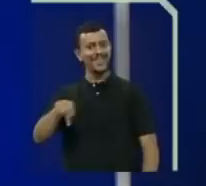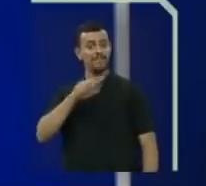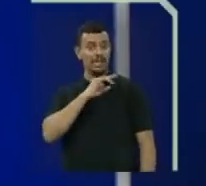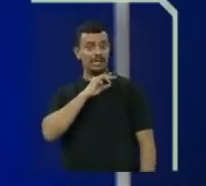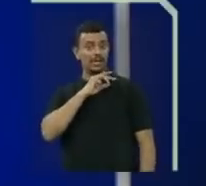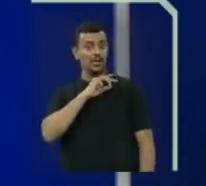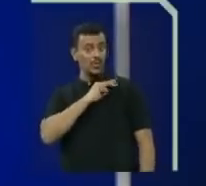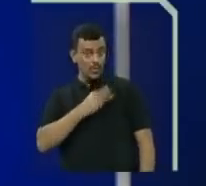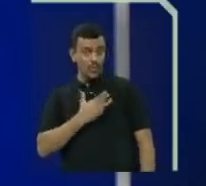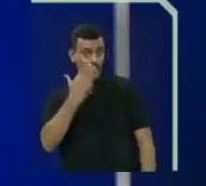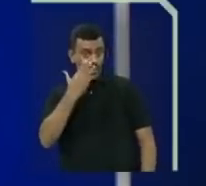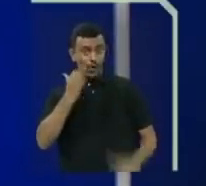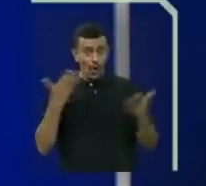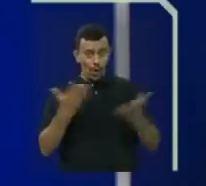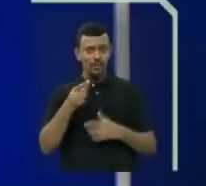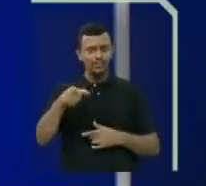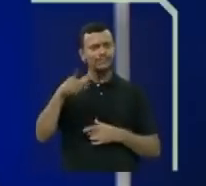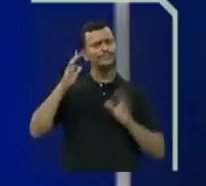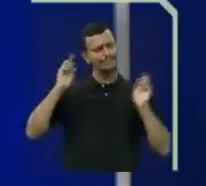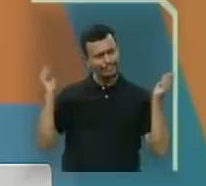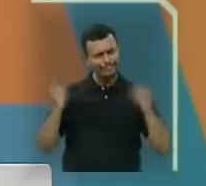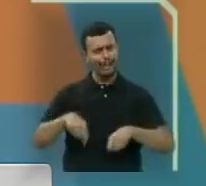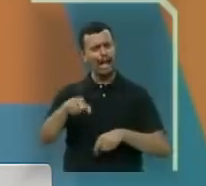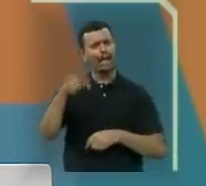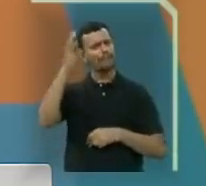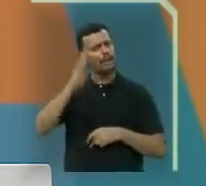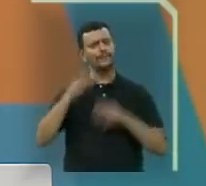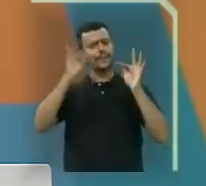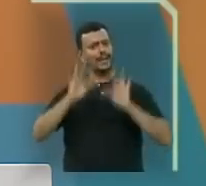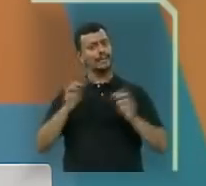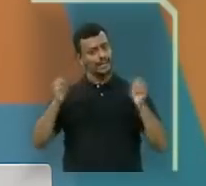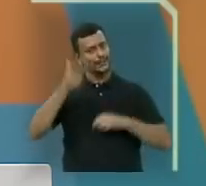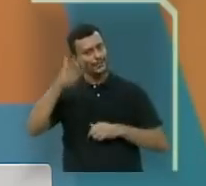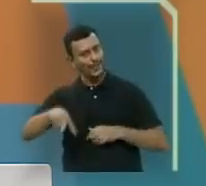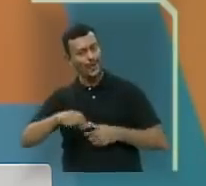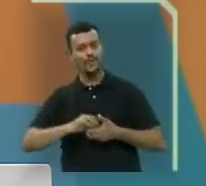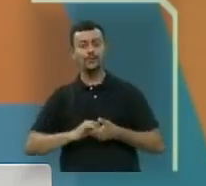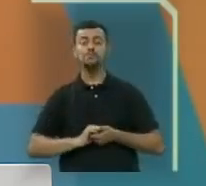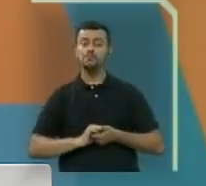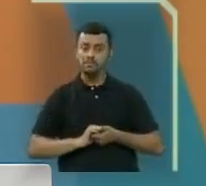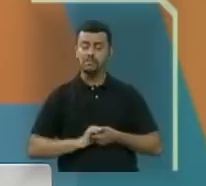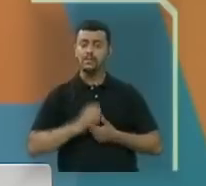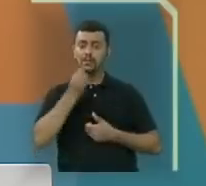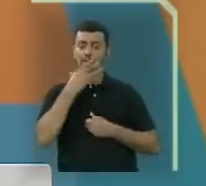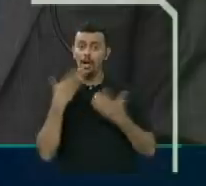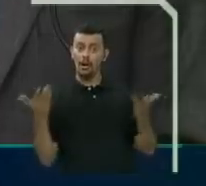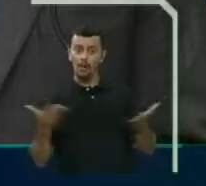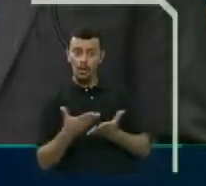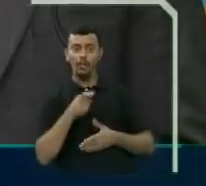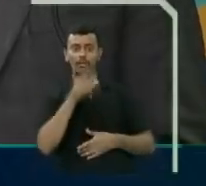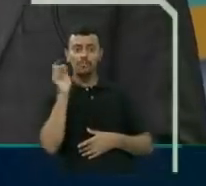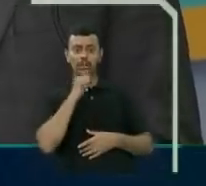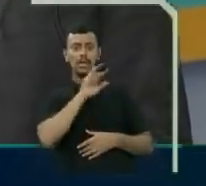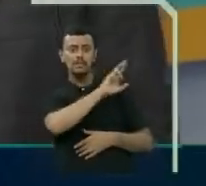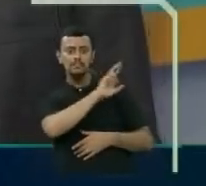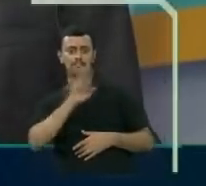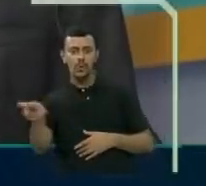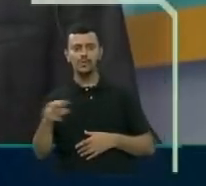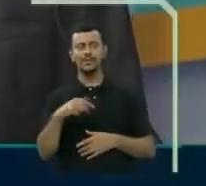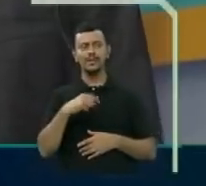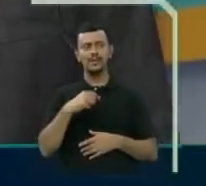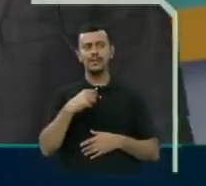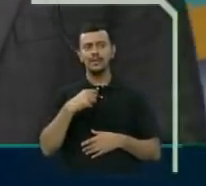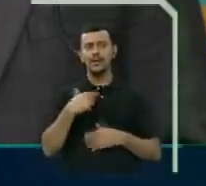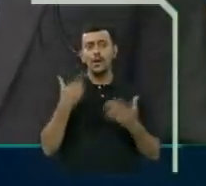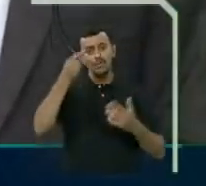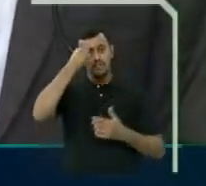já fez o Brasil feliz poderá fazer outra vez. Sua réplica, Marcelo Cândido, 30 segundos. O problema, Marinho, é que